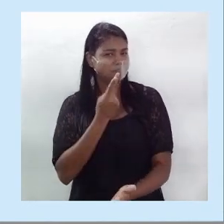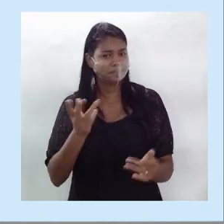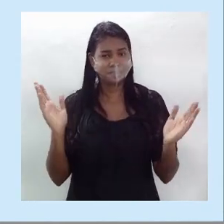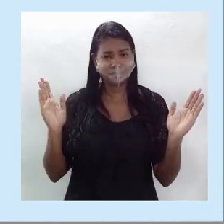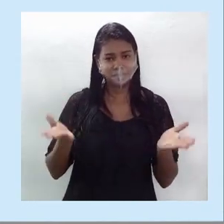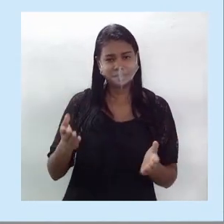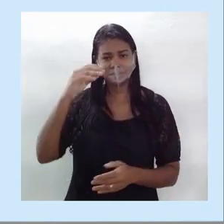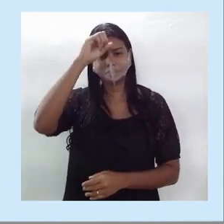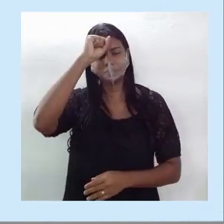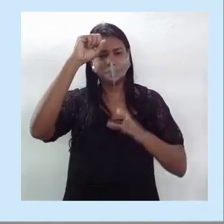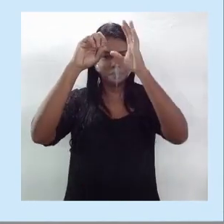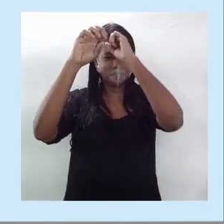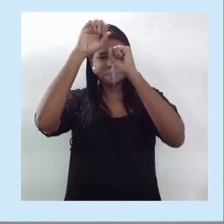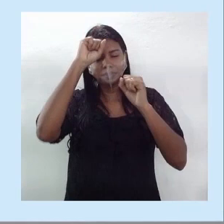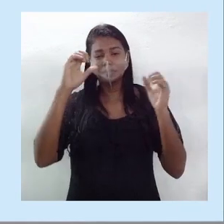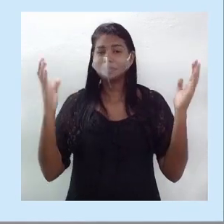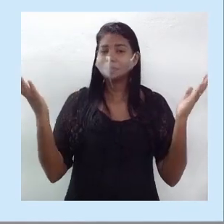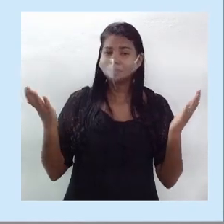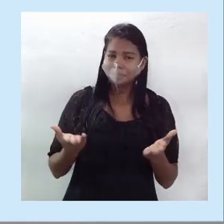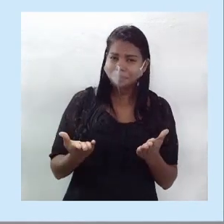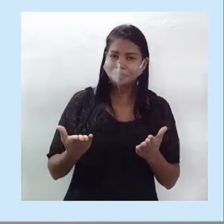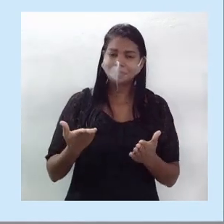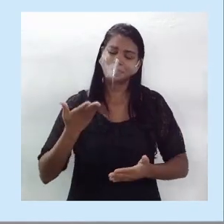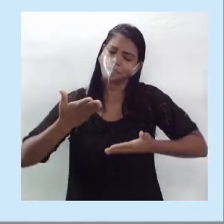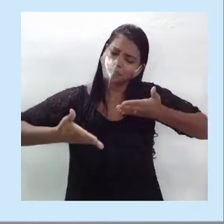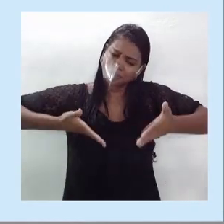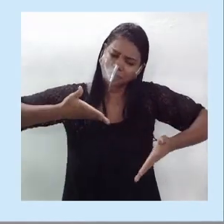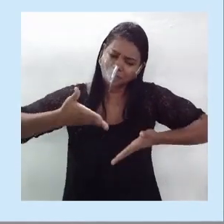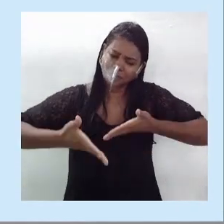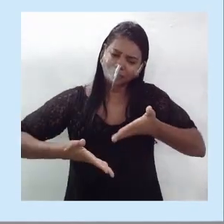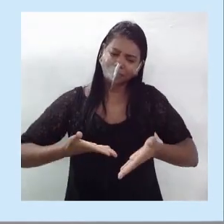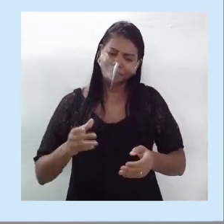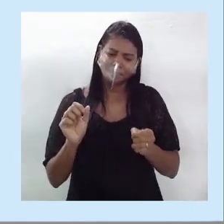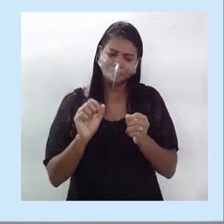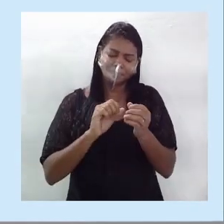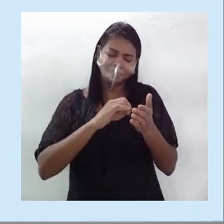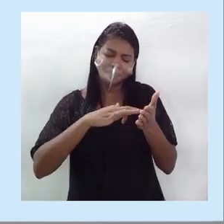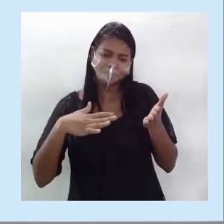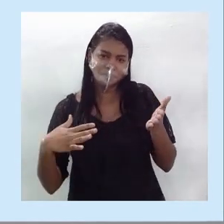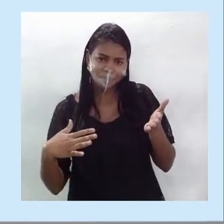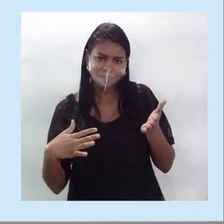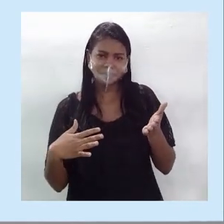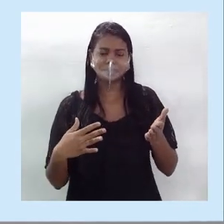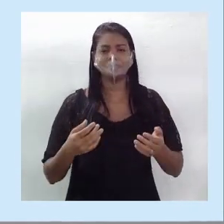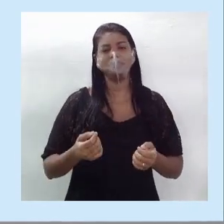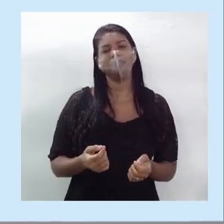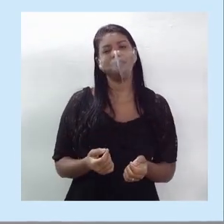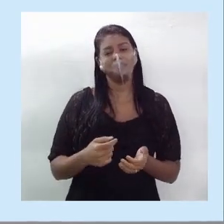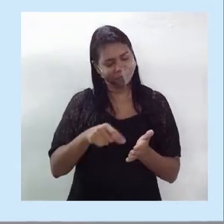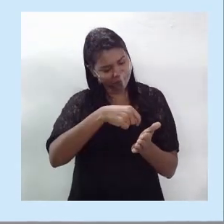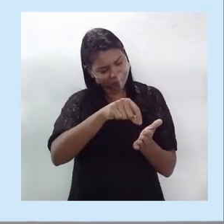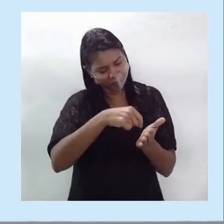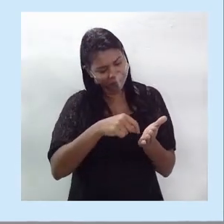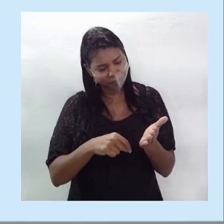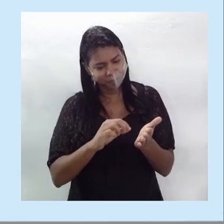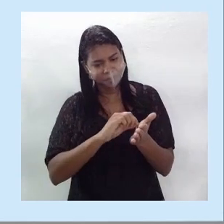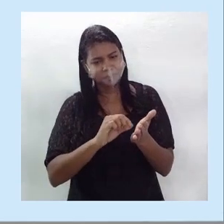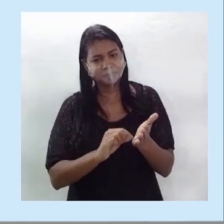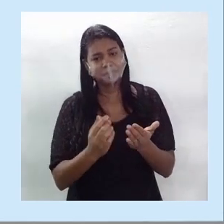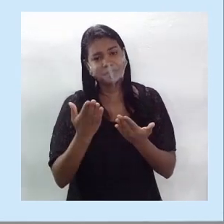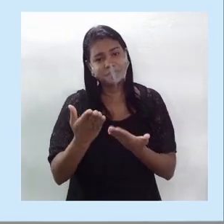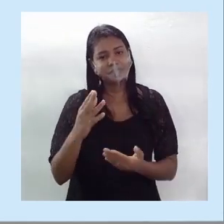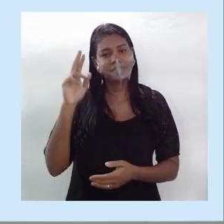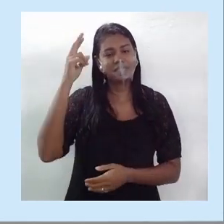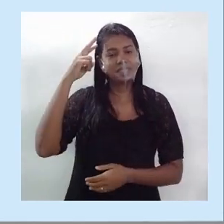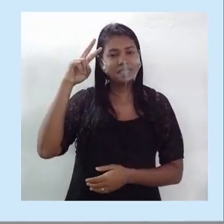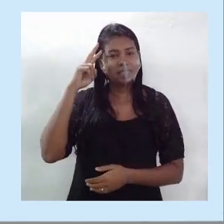aprende muito quando estamos fazendo alguma atividade, algum exercício para você